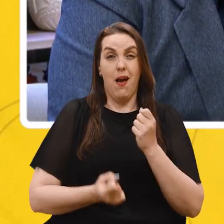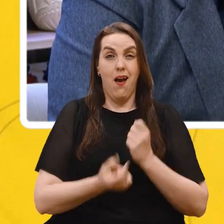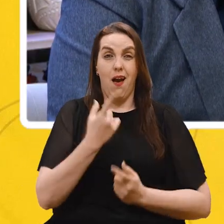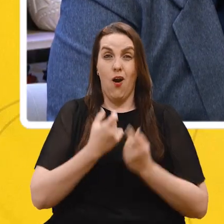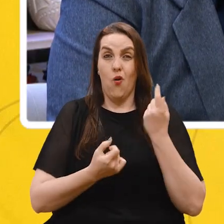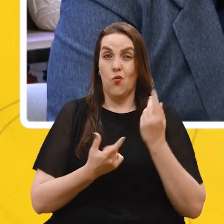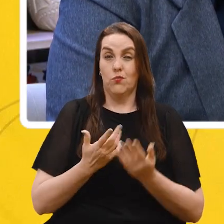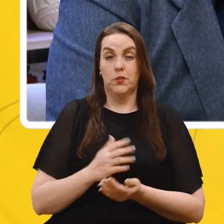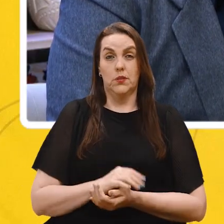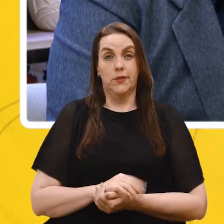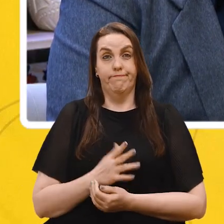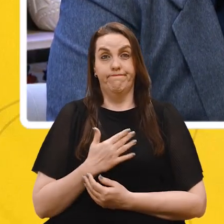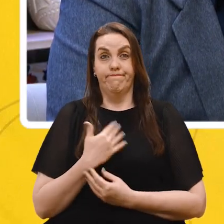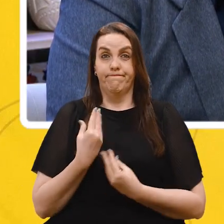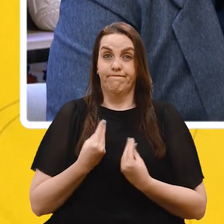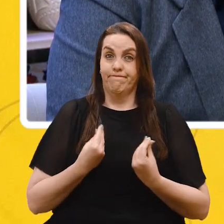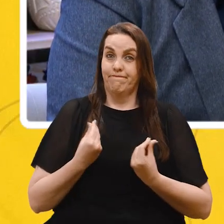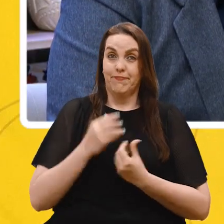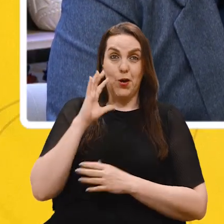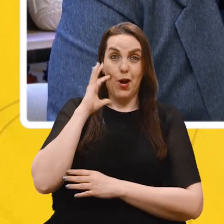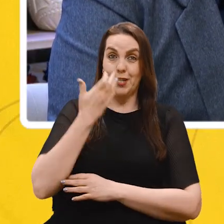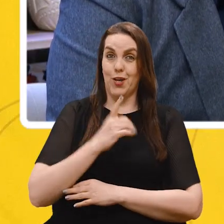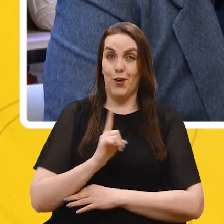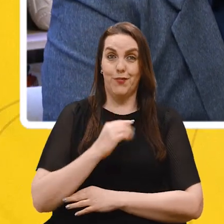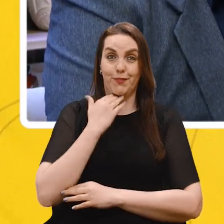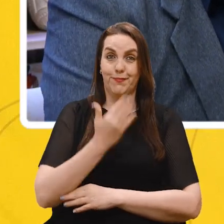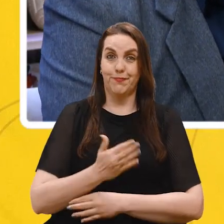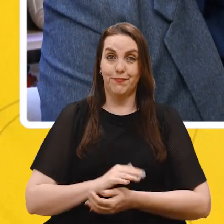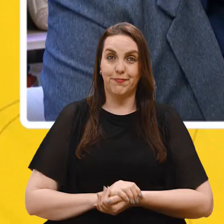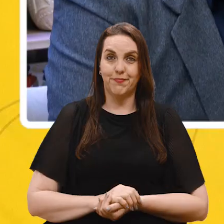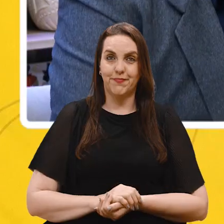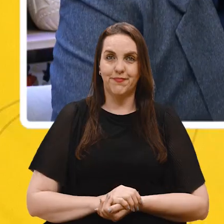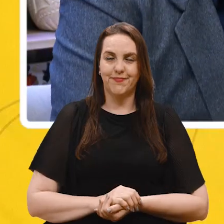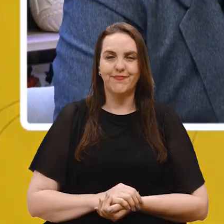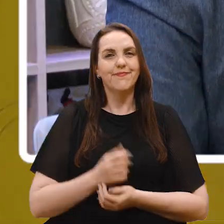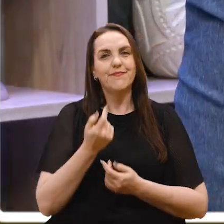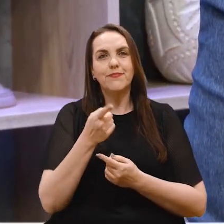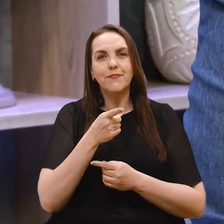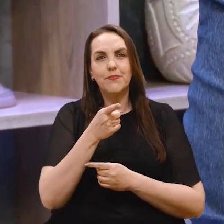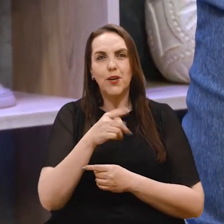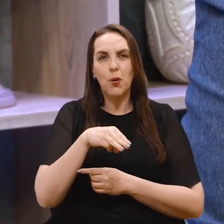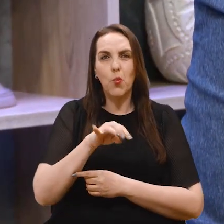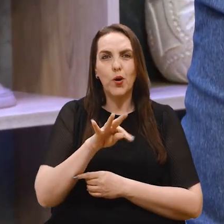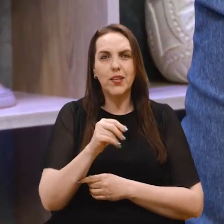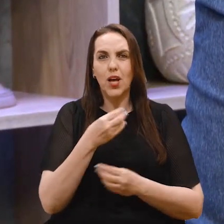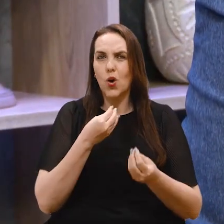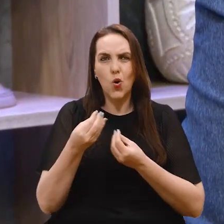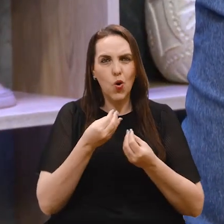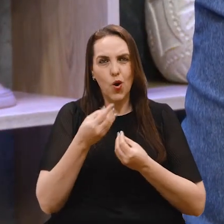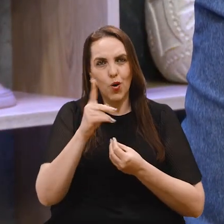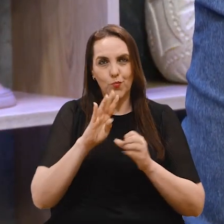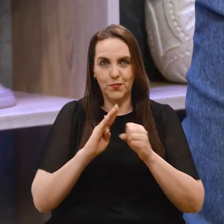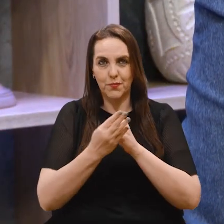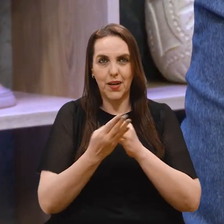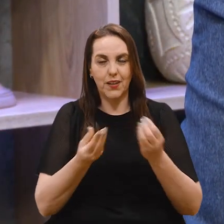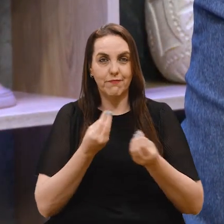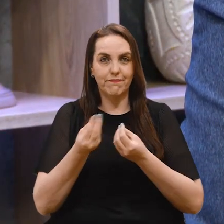não resolve. Pois é, e contigo, Alimoito, como é que é a situação ali no bairro?